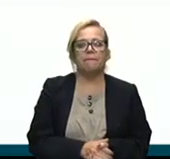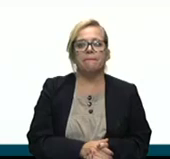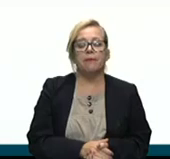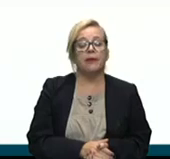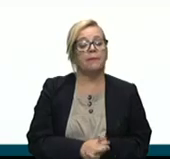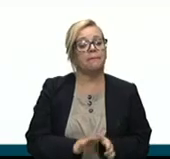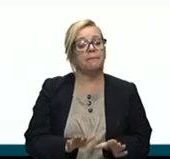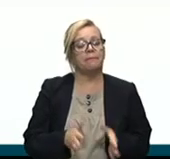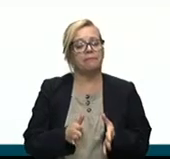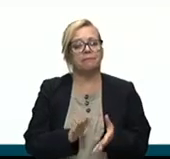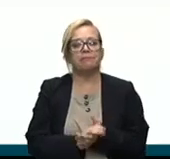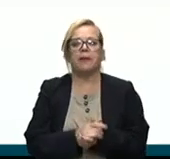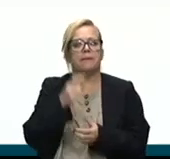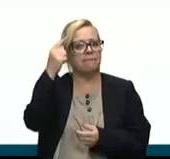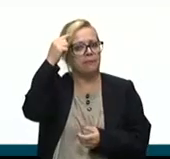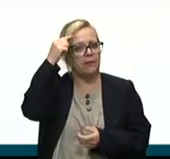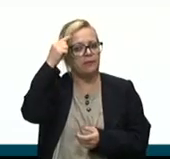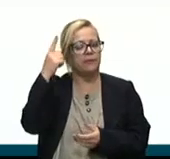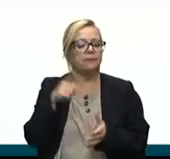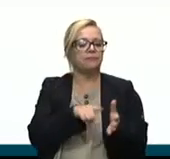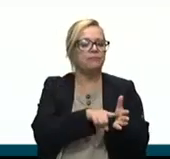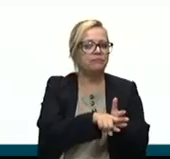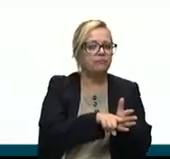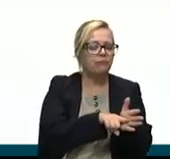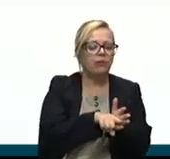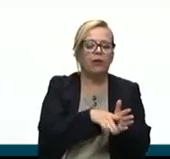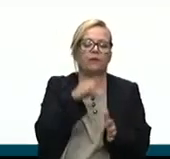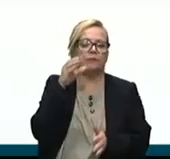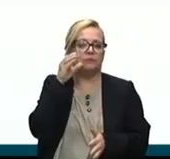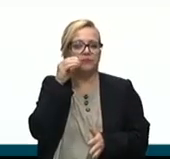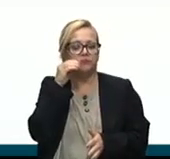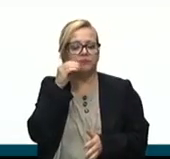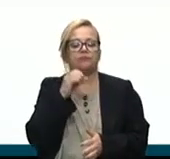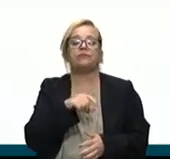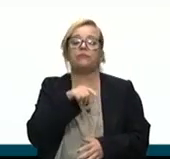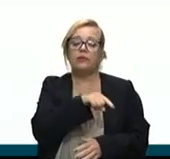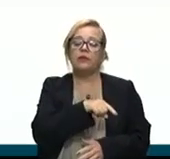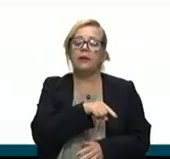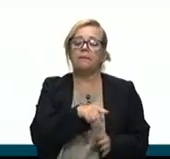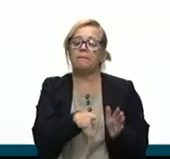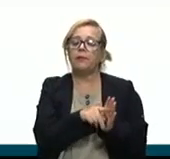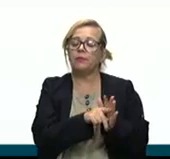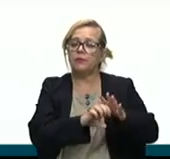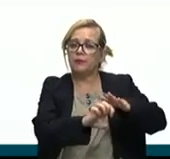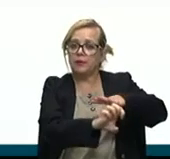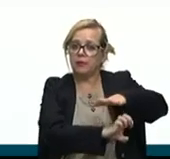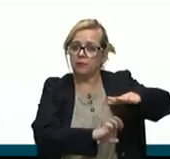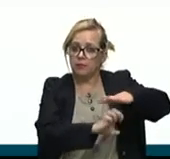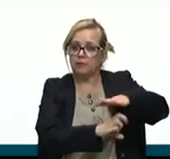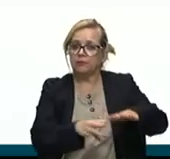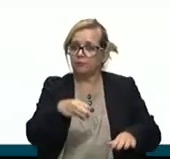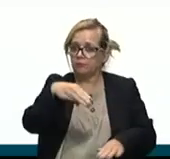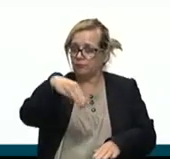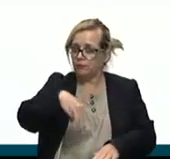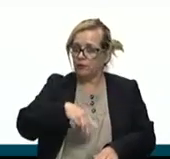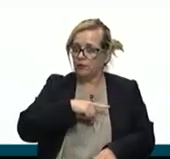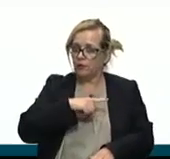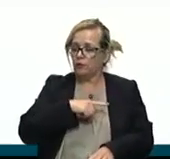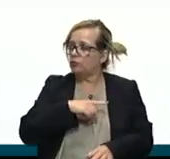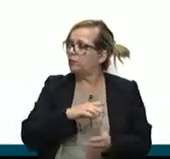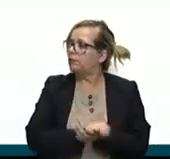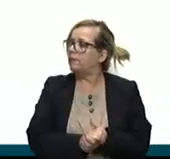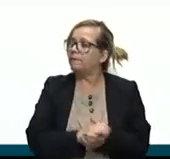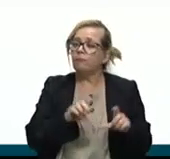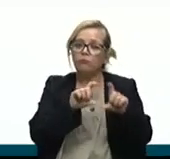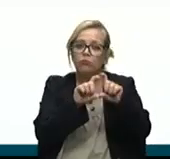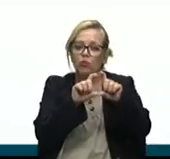Para tanto, considere a seguinte amostra de funcionários da empresa M. Então, nós temos aqui duas linhas